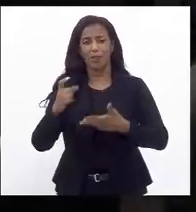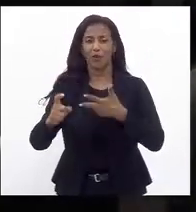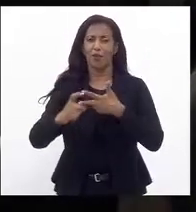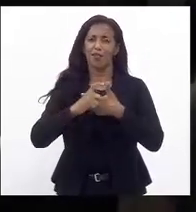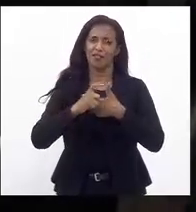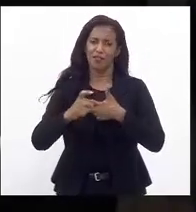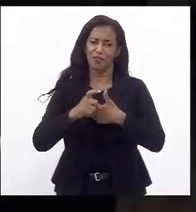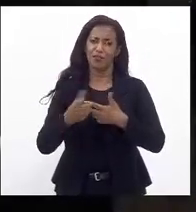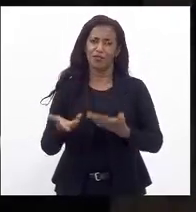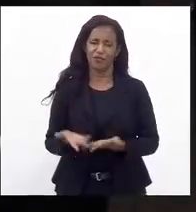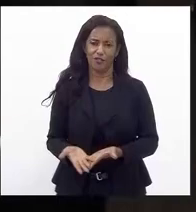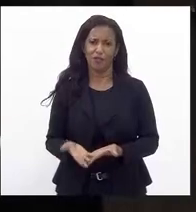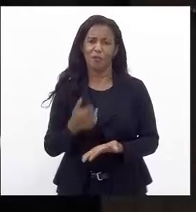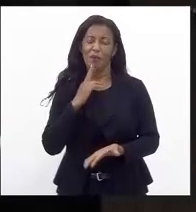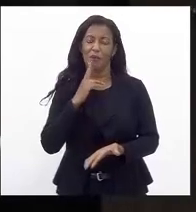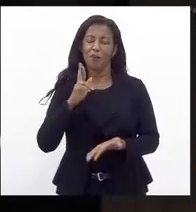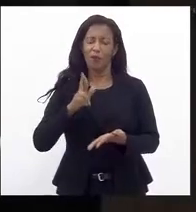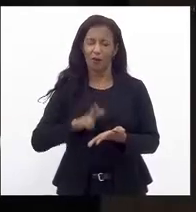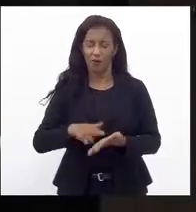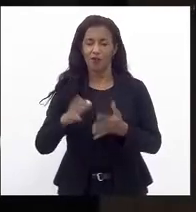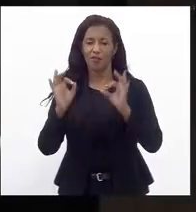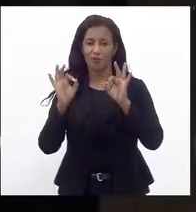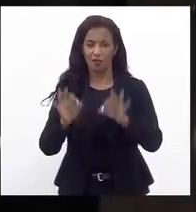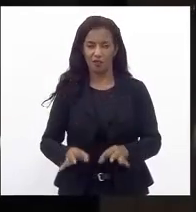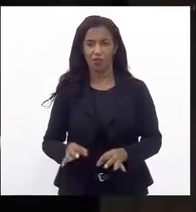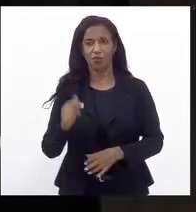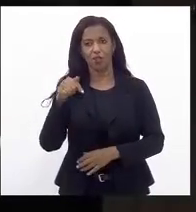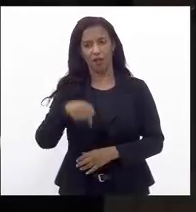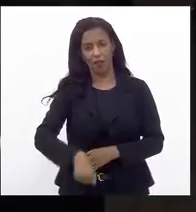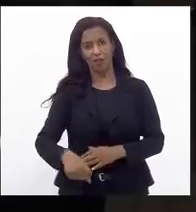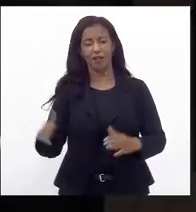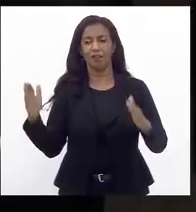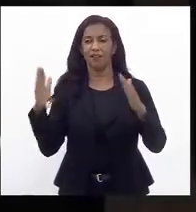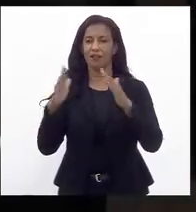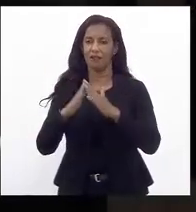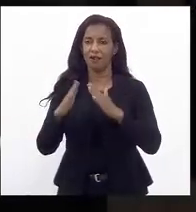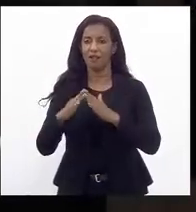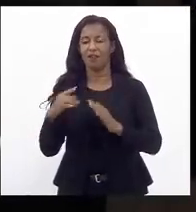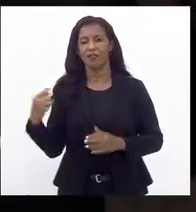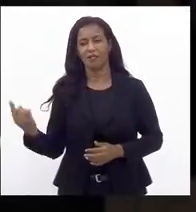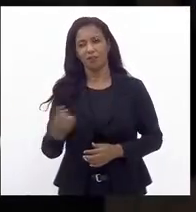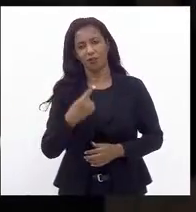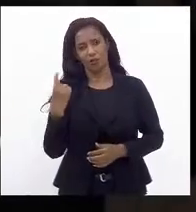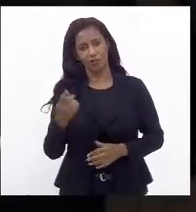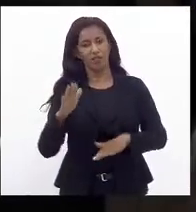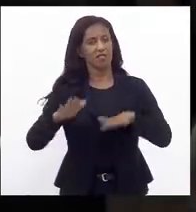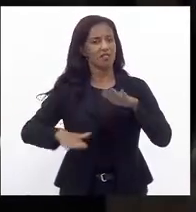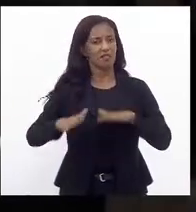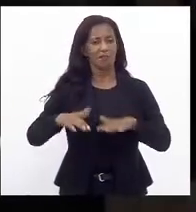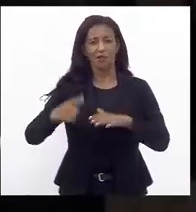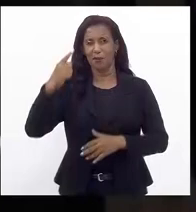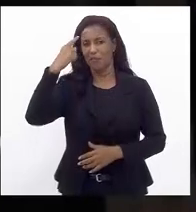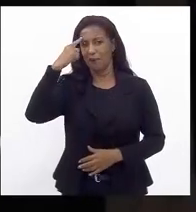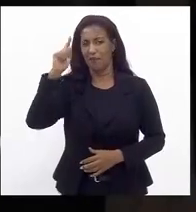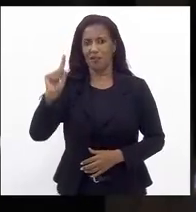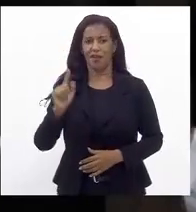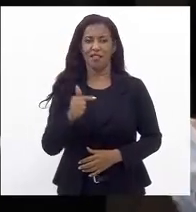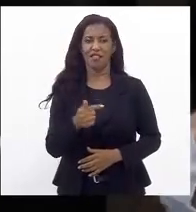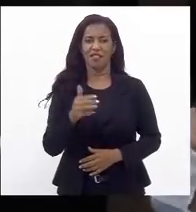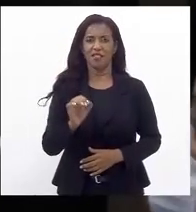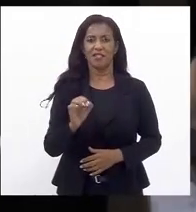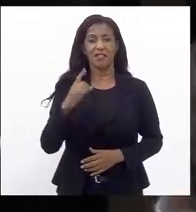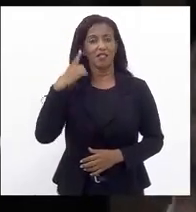Executivo mas com o reconhecimento ao que é justo aqui na casa nós independente da ideologia os